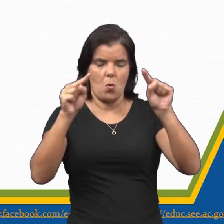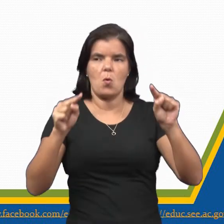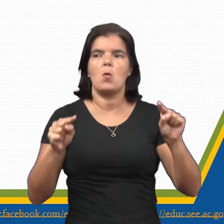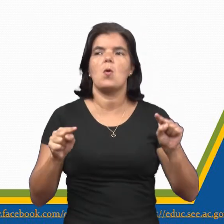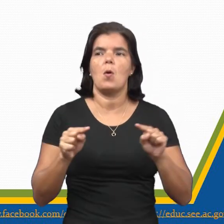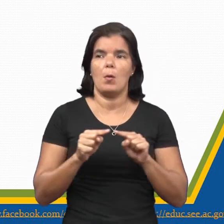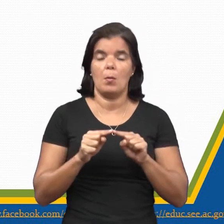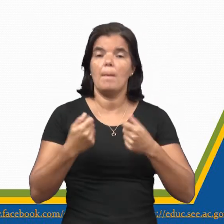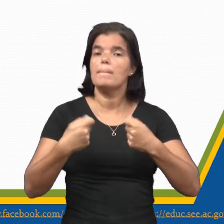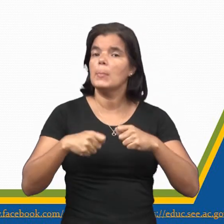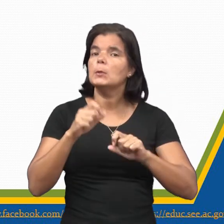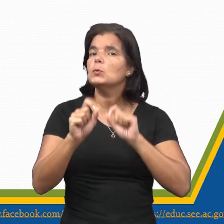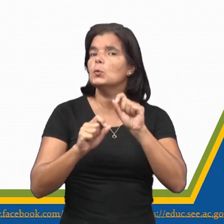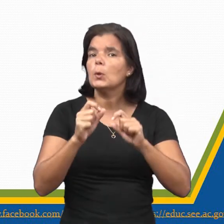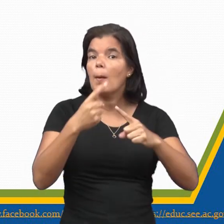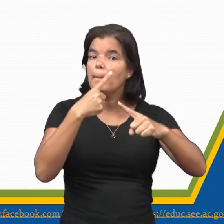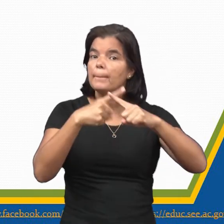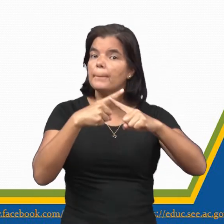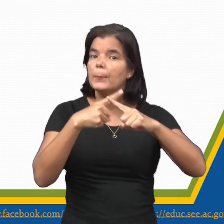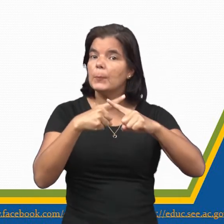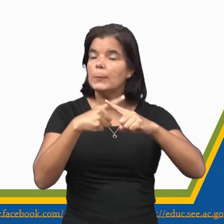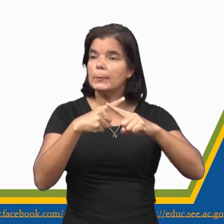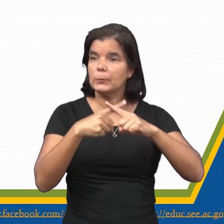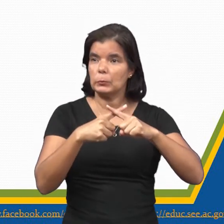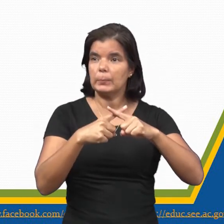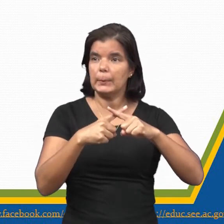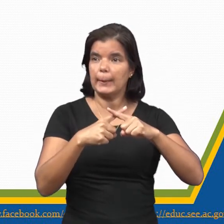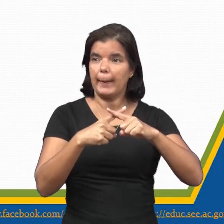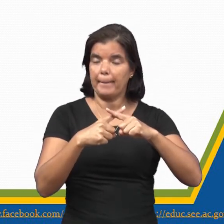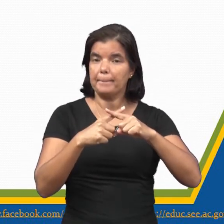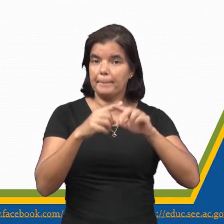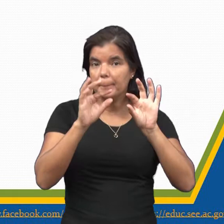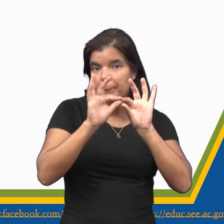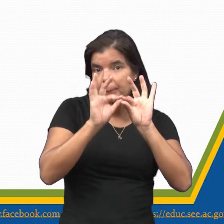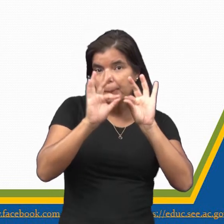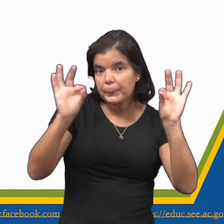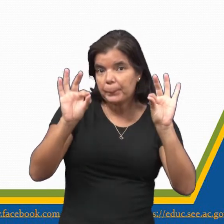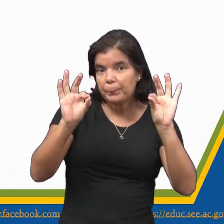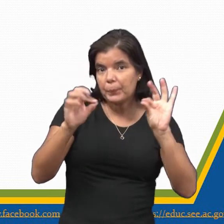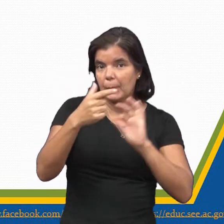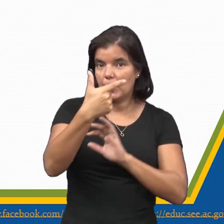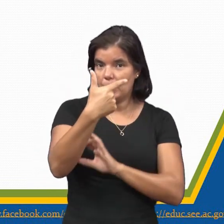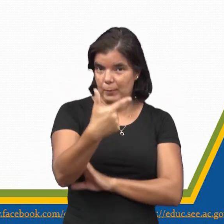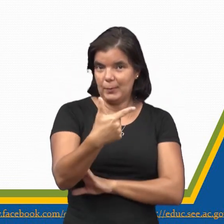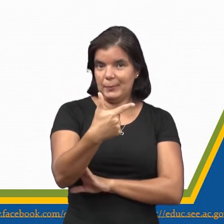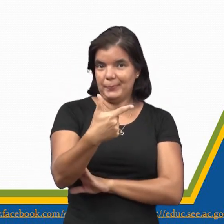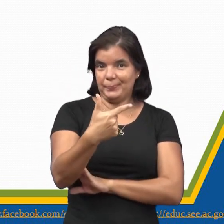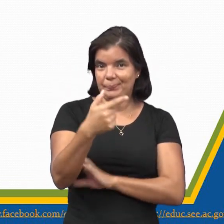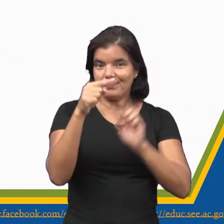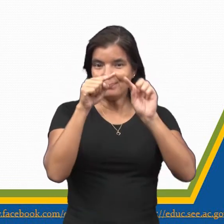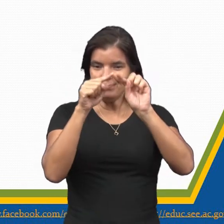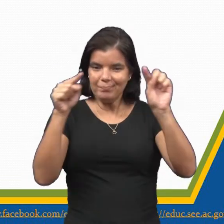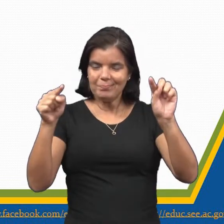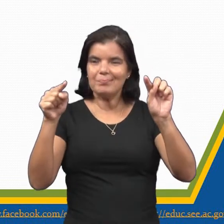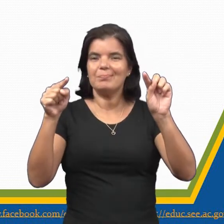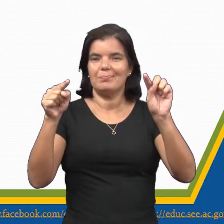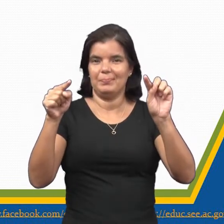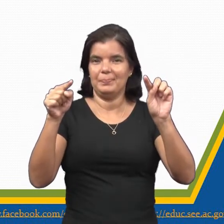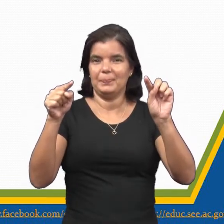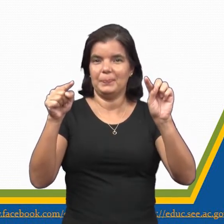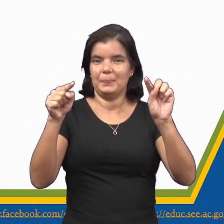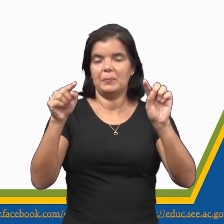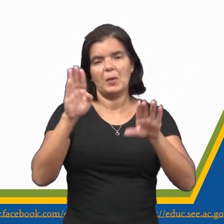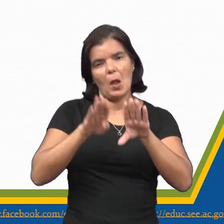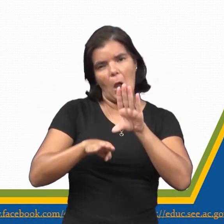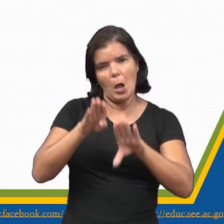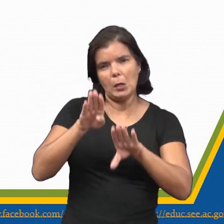área de um quadrado, basta multiplicar a medida de 2 de seus lados, né?